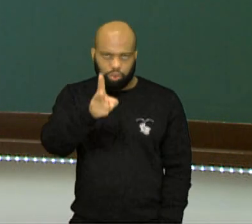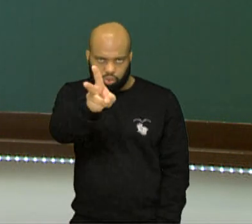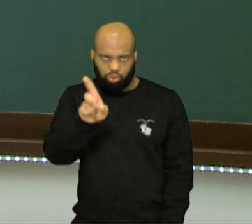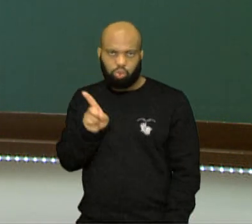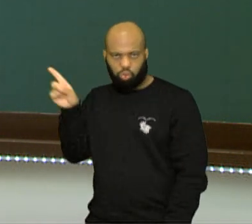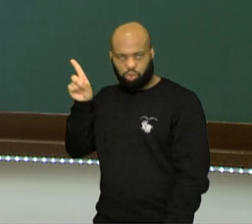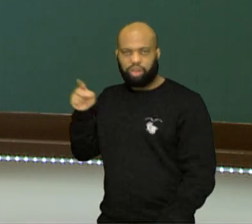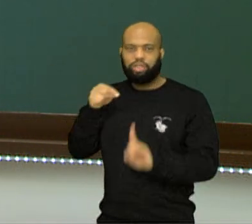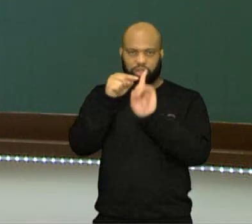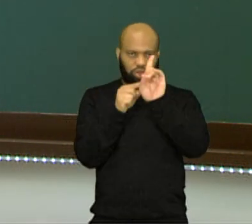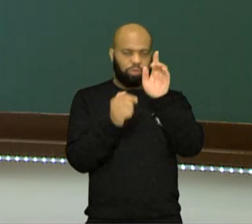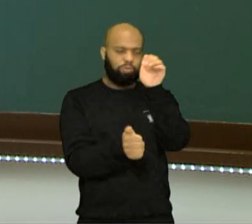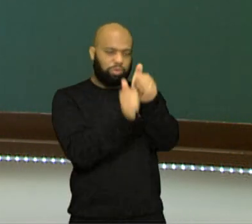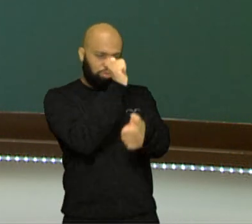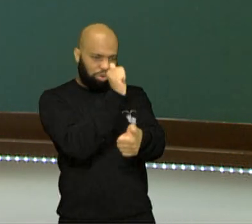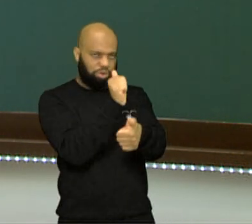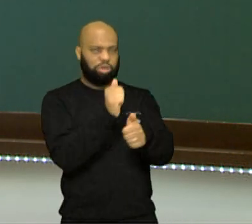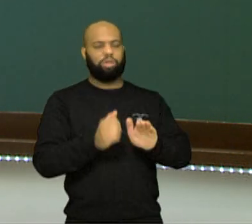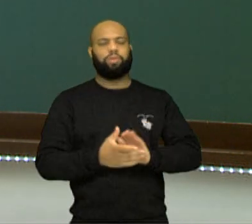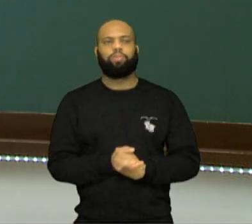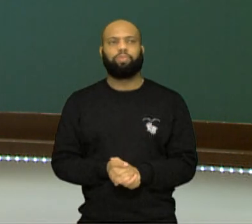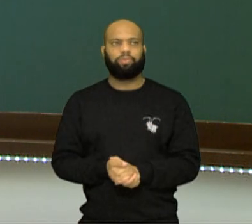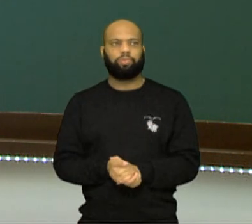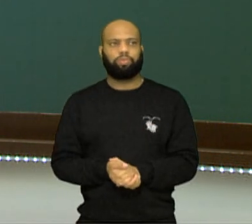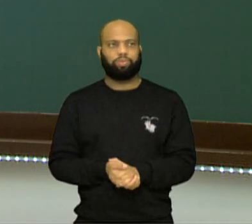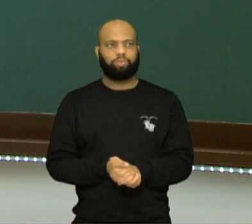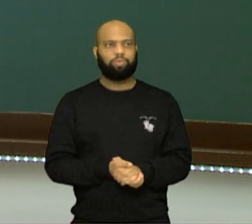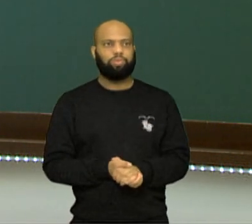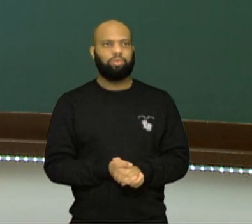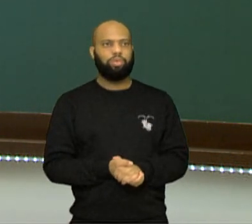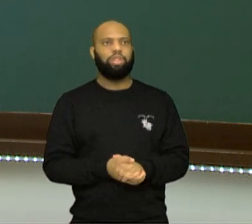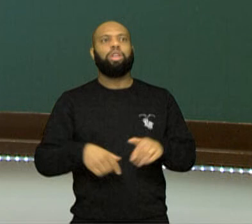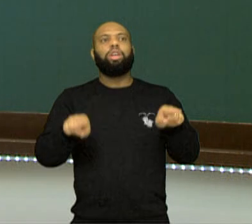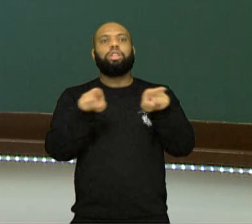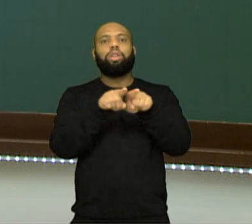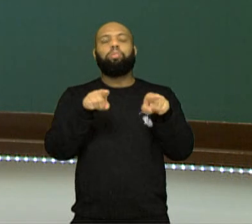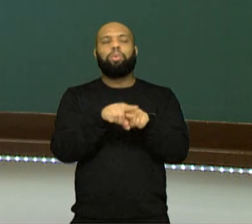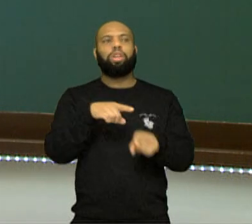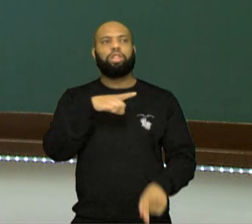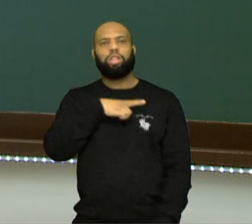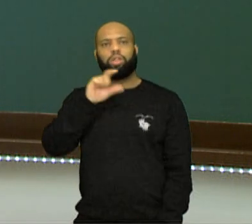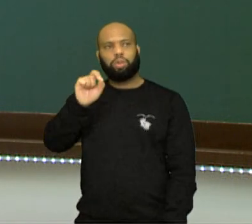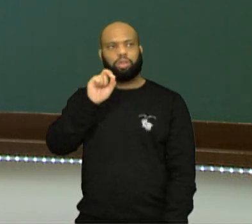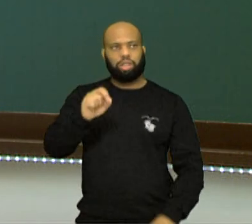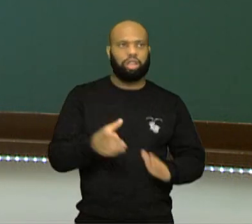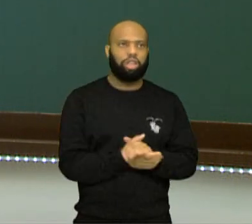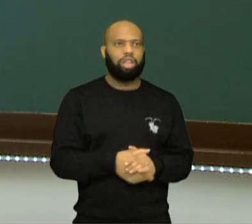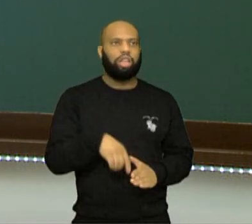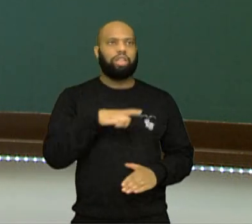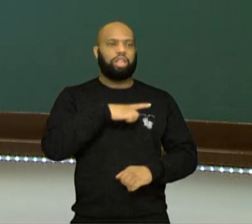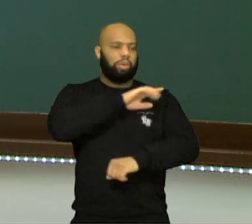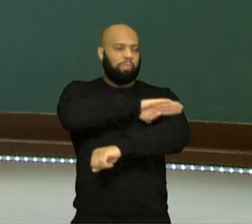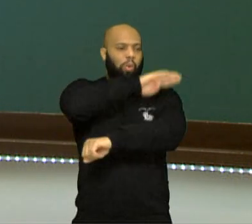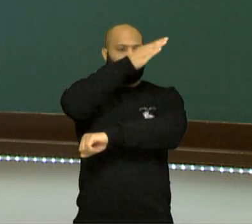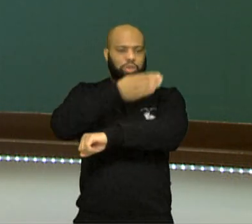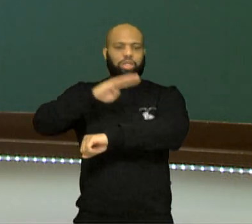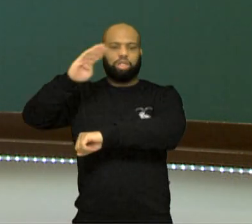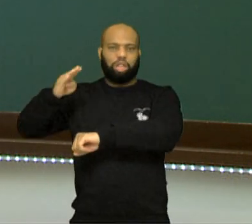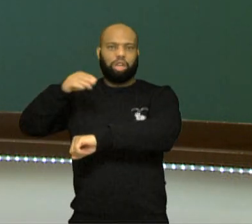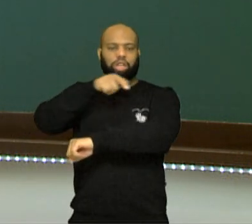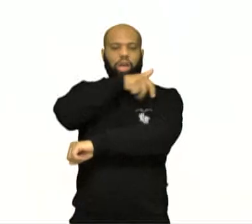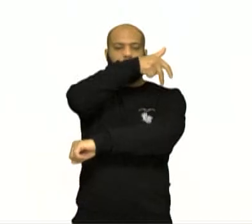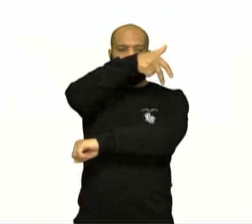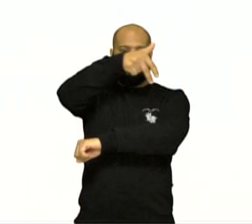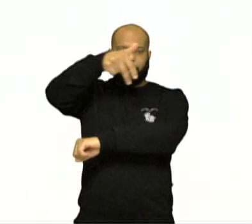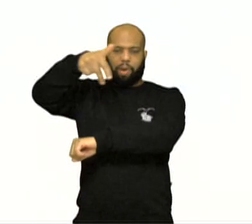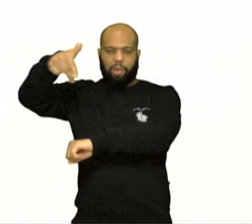nessa modalidade e em outras também. Daí nós temos também a atividade de montanhismo. O que é a atividade de